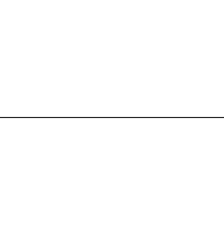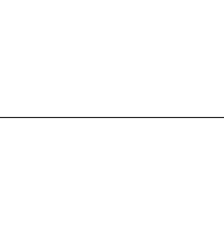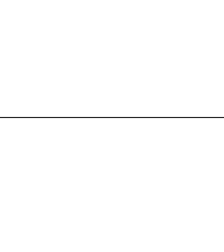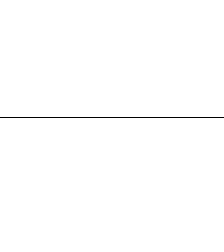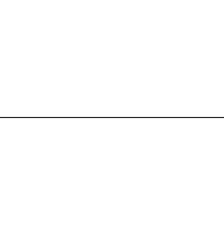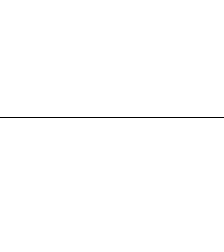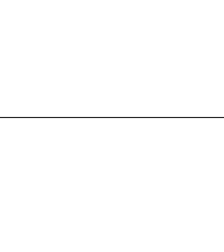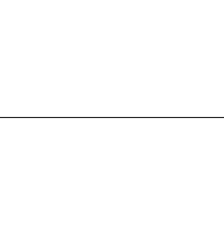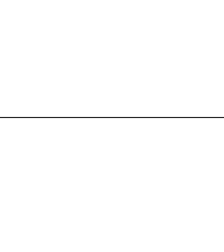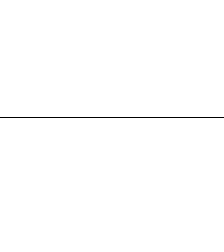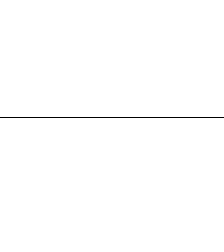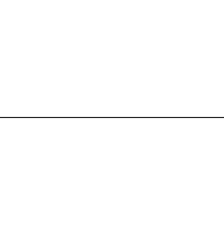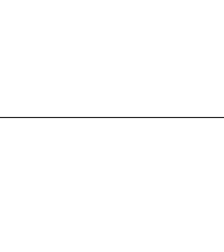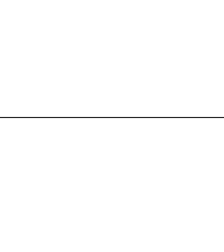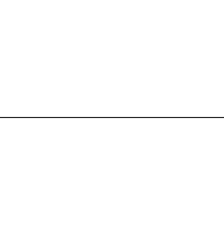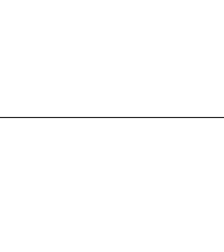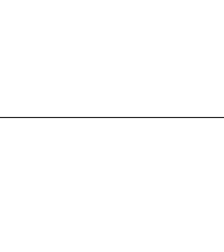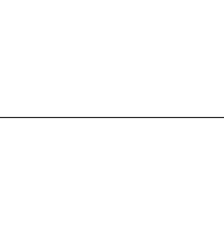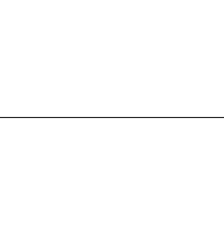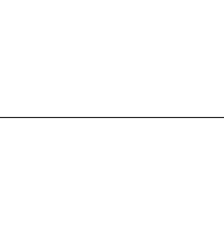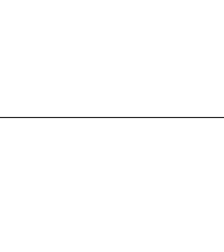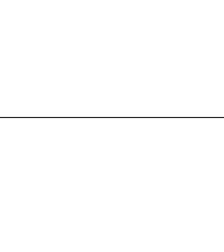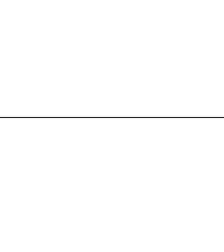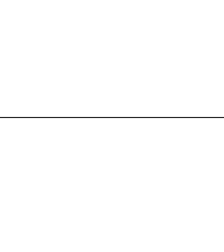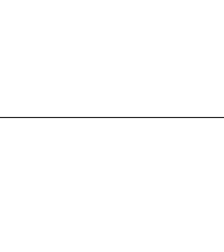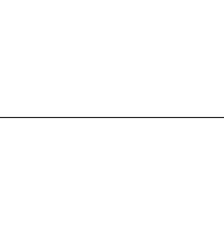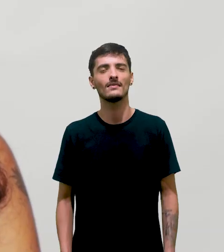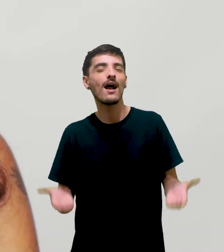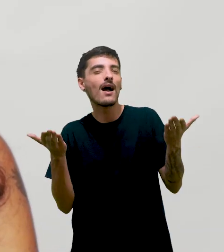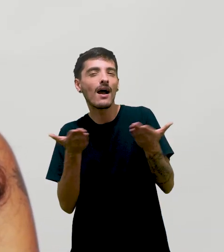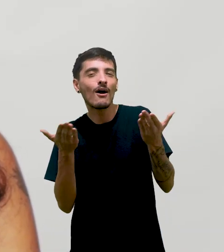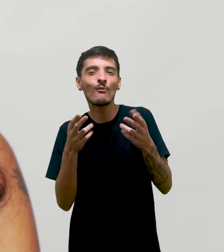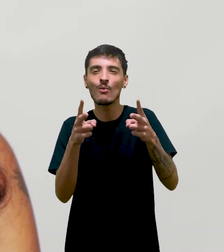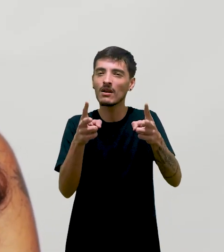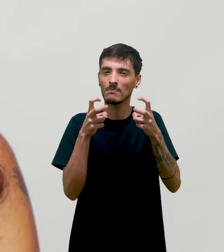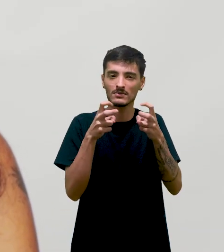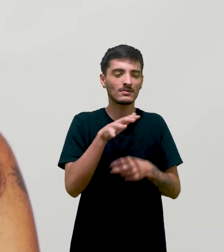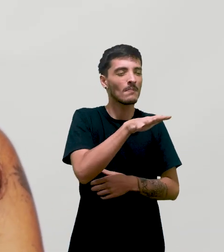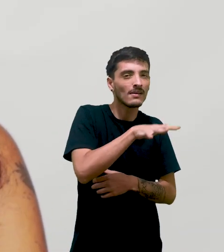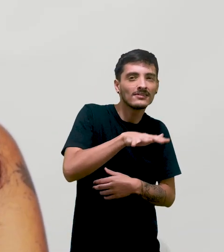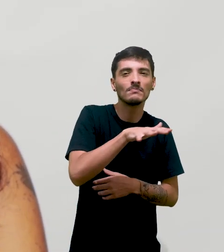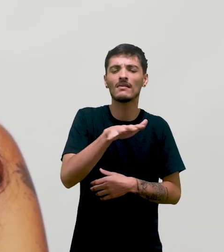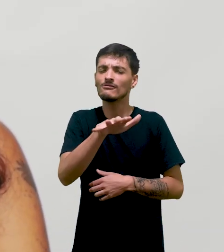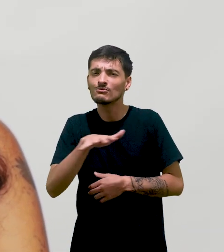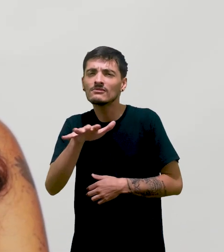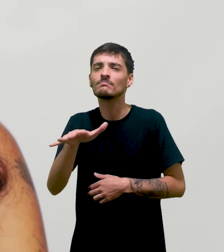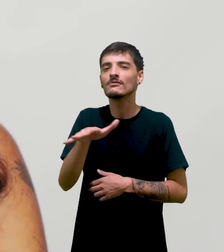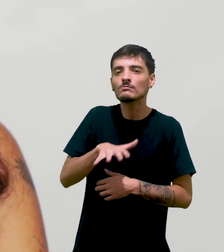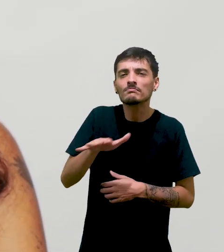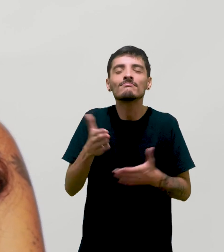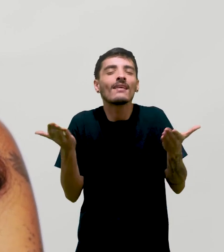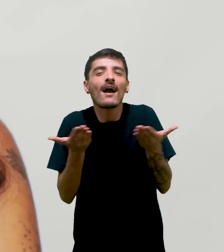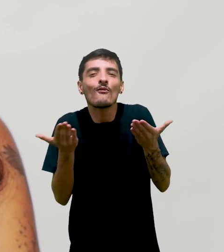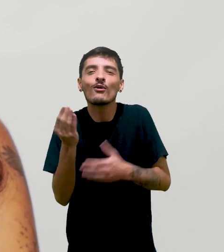está amarrado, usa óculos de grau de aro redondo e blusinha preta. Agora que já estamos nos deslocando no espaço, que tal